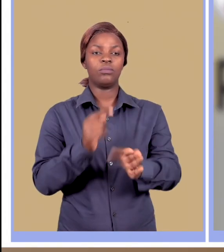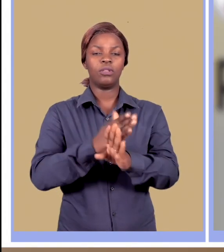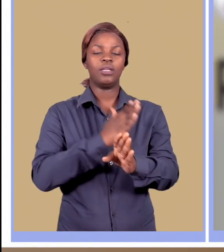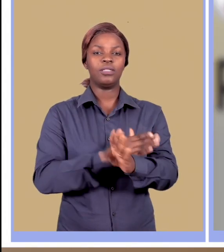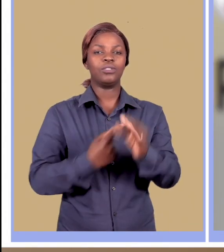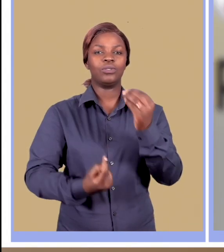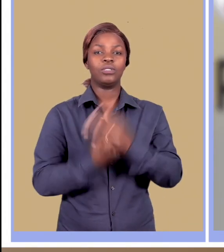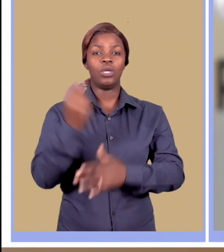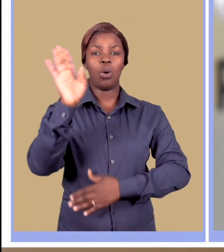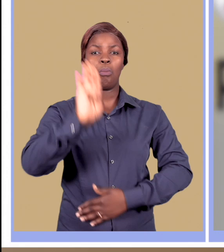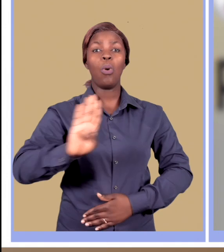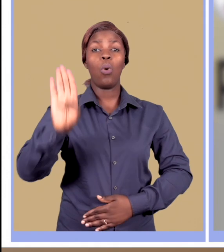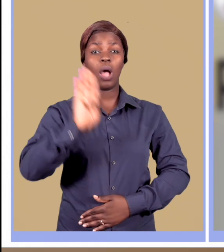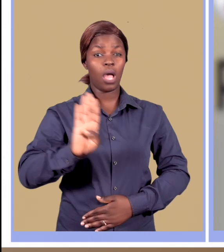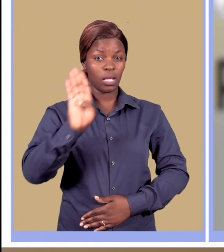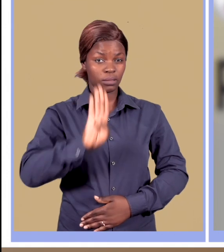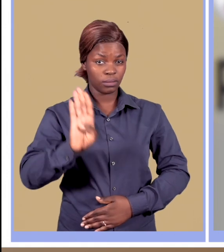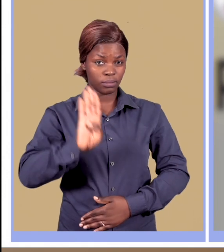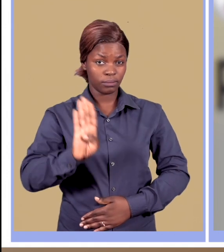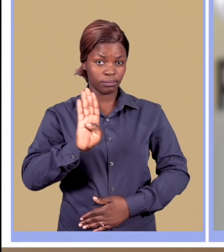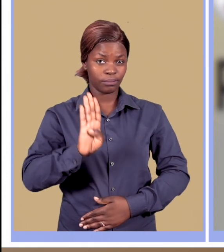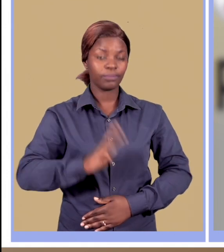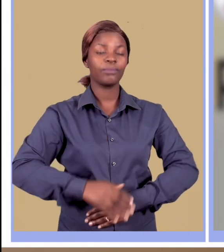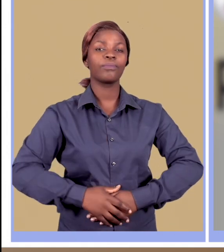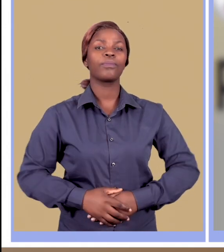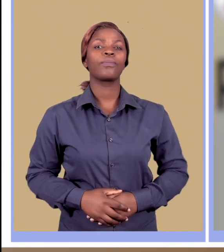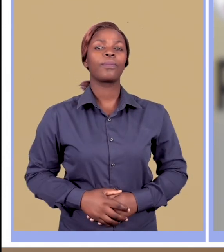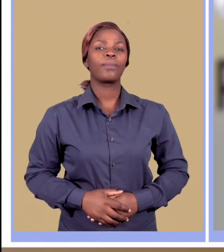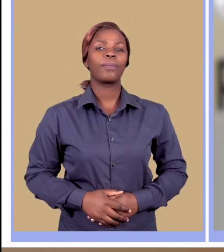por exemplo, de Boane, que houve uma